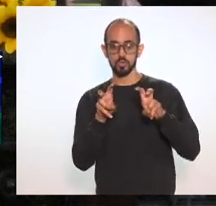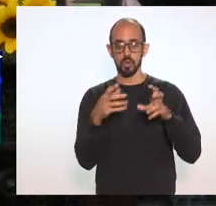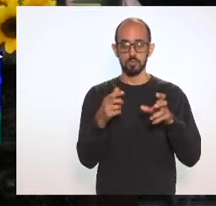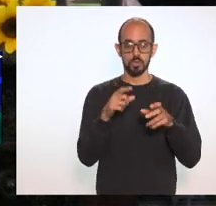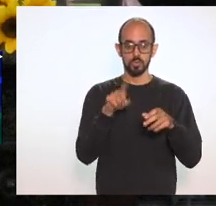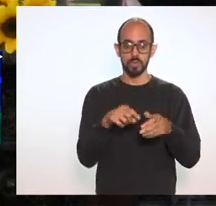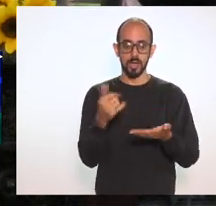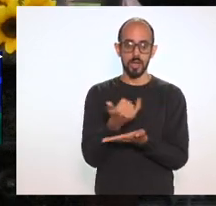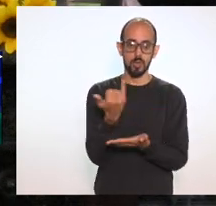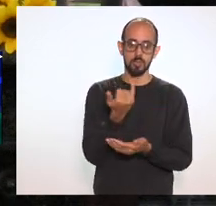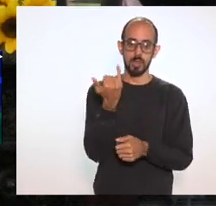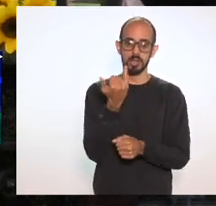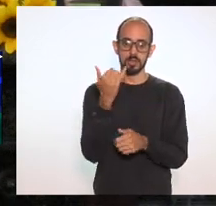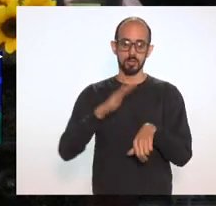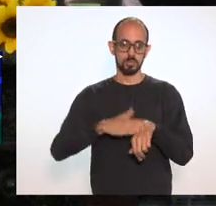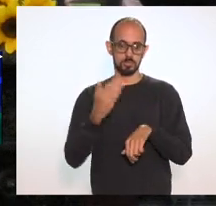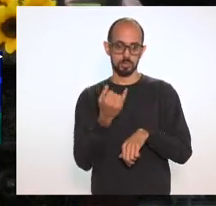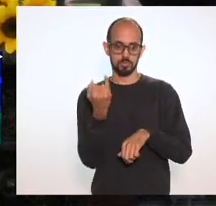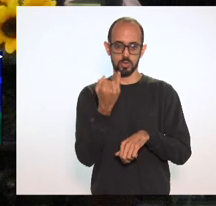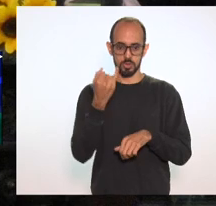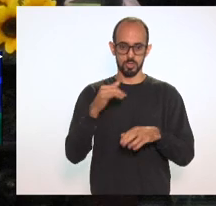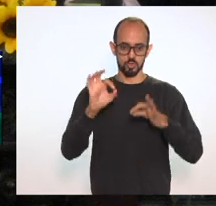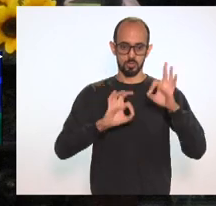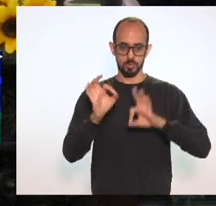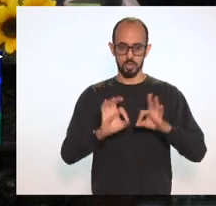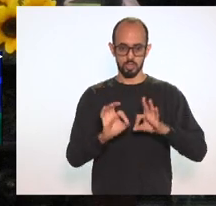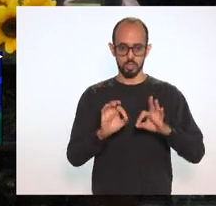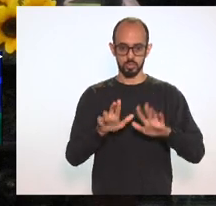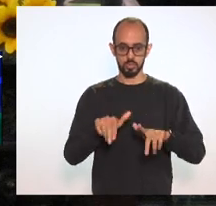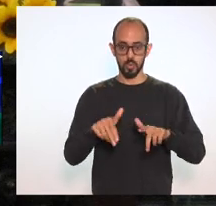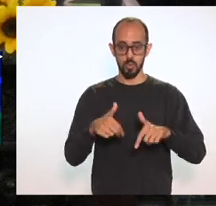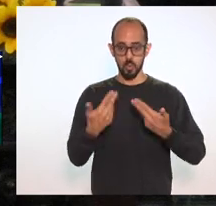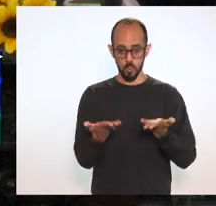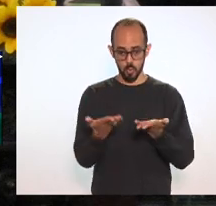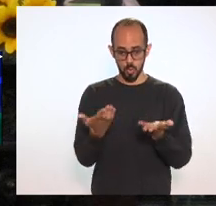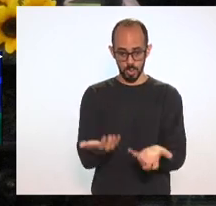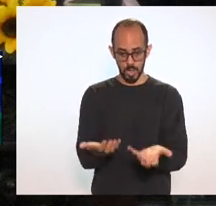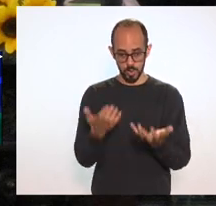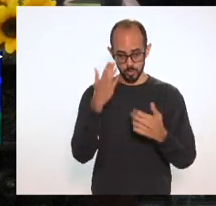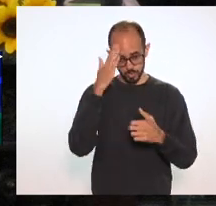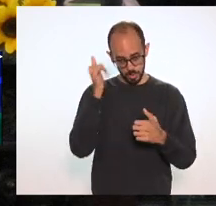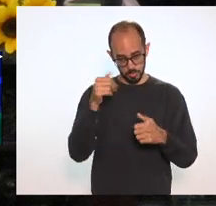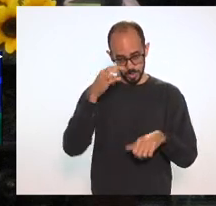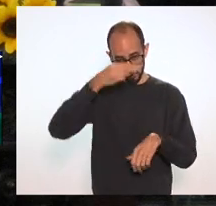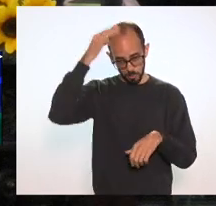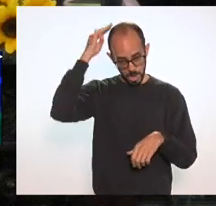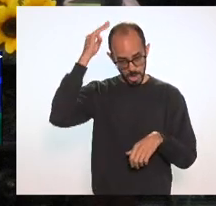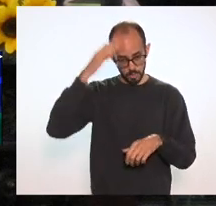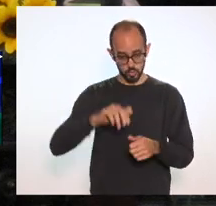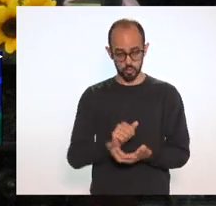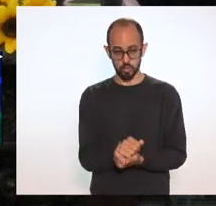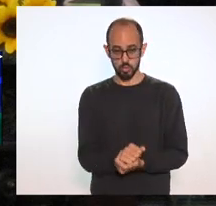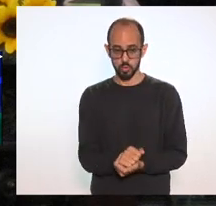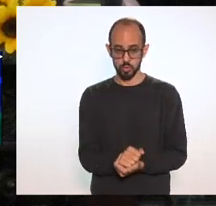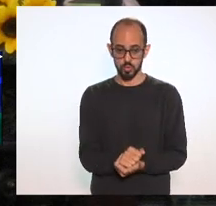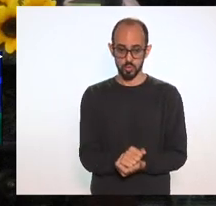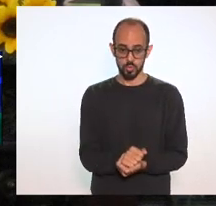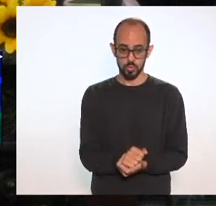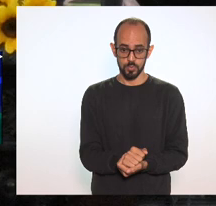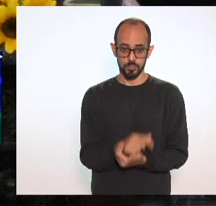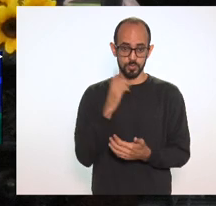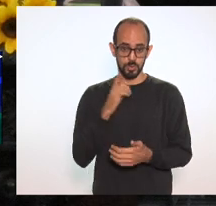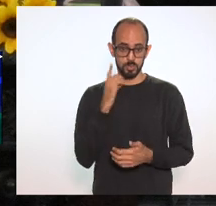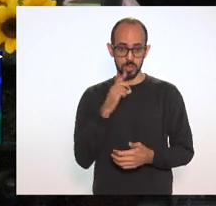que é fundamental no projeto bom então eu quero ouvir da parte do deputado Márcio é que